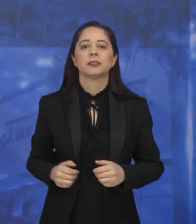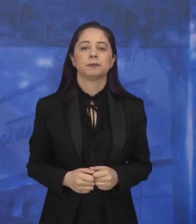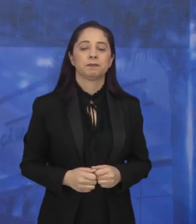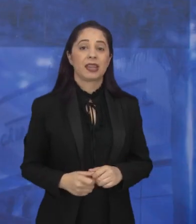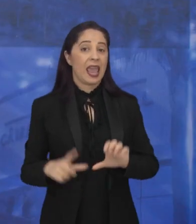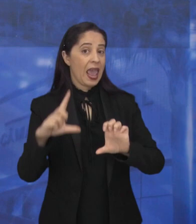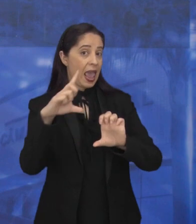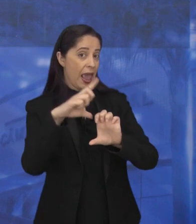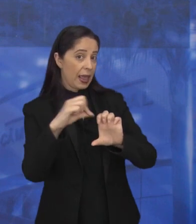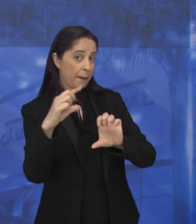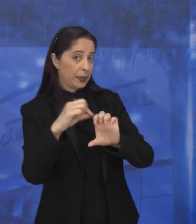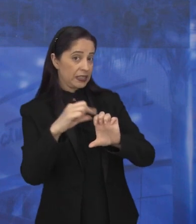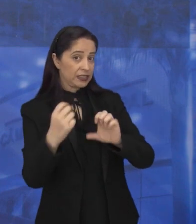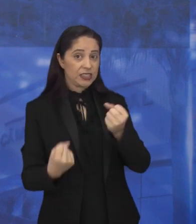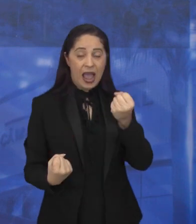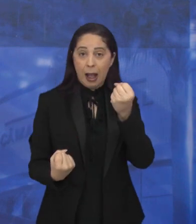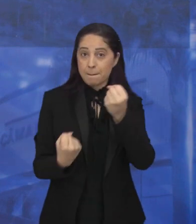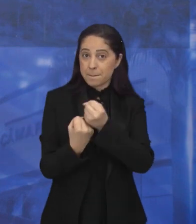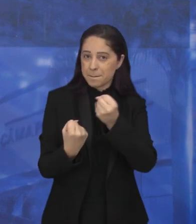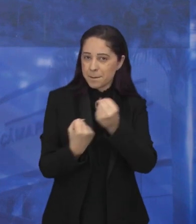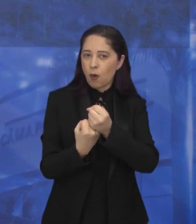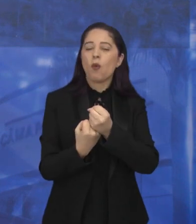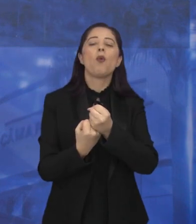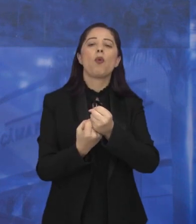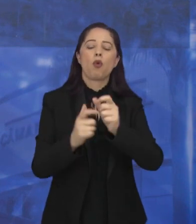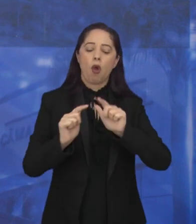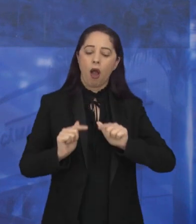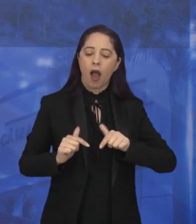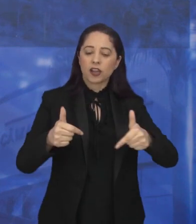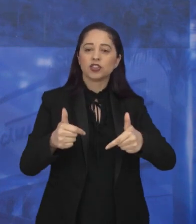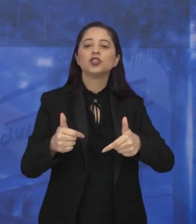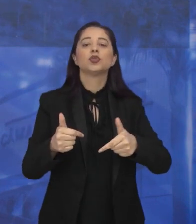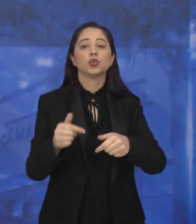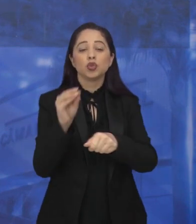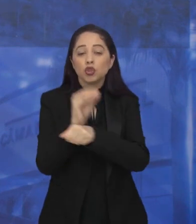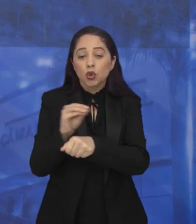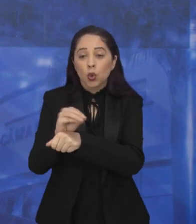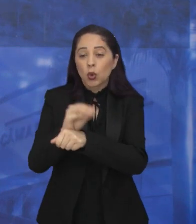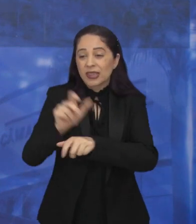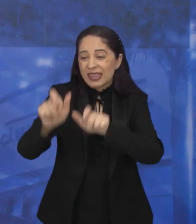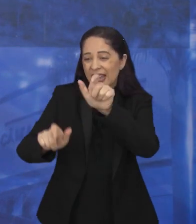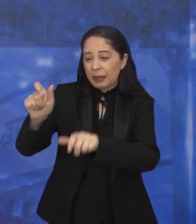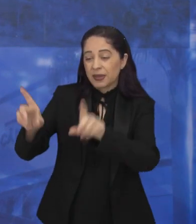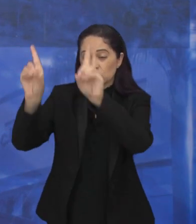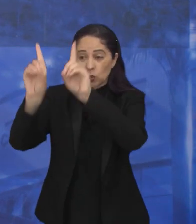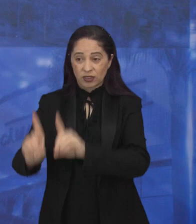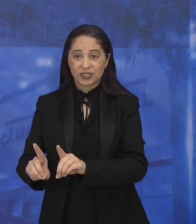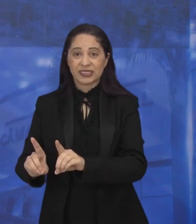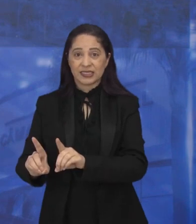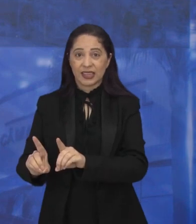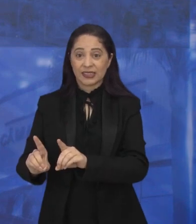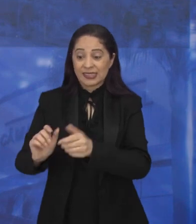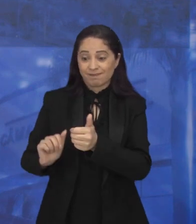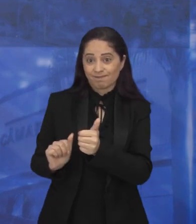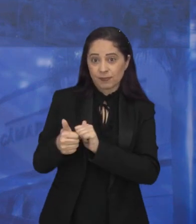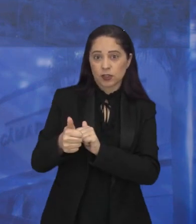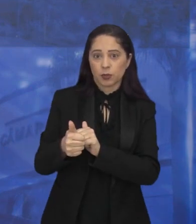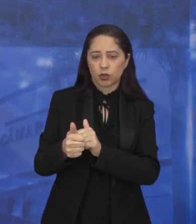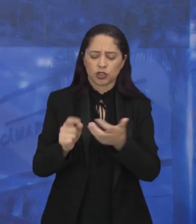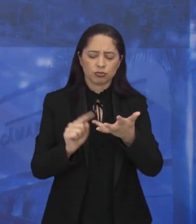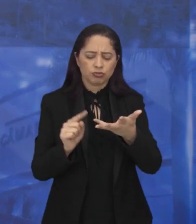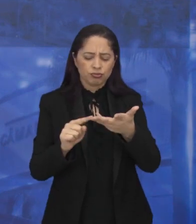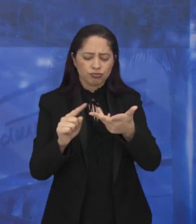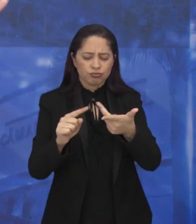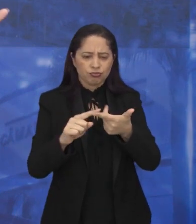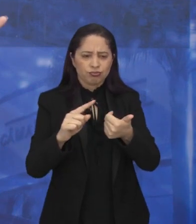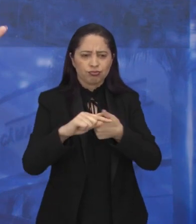mostrar. Empreendedorismo, apoio a ações que auxiliam pessoas com deficiência, saúde e esporte. Esses